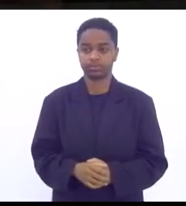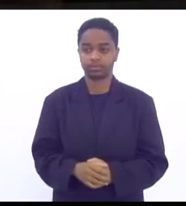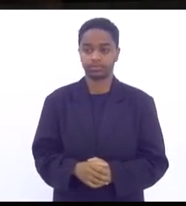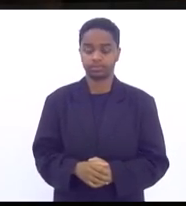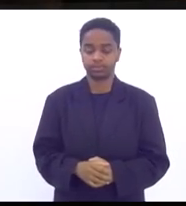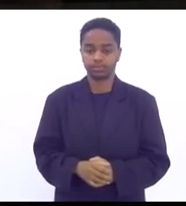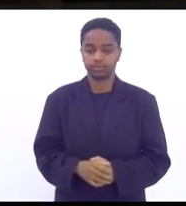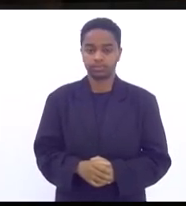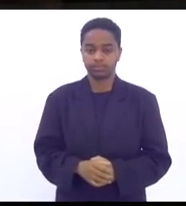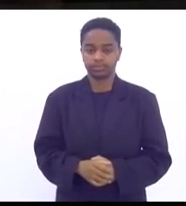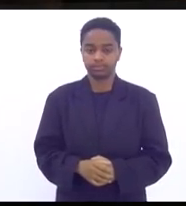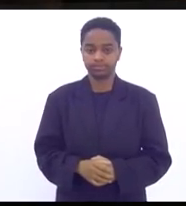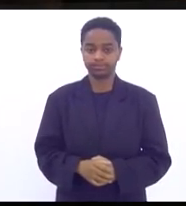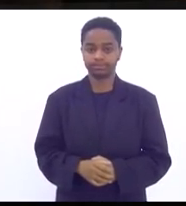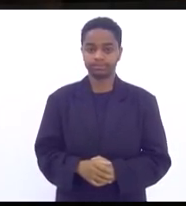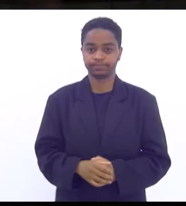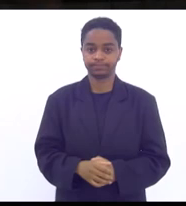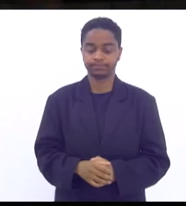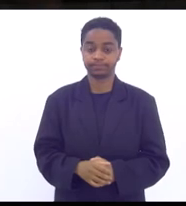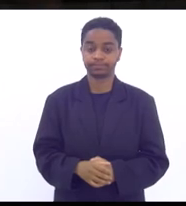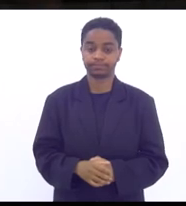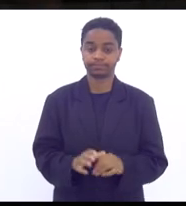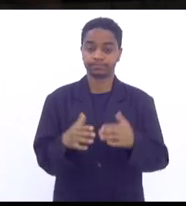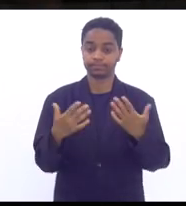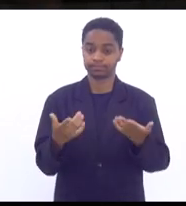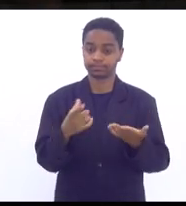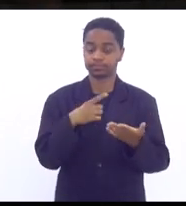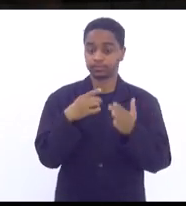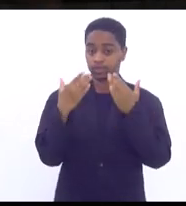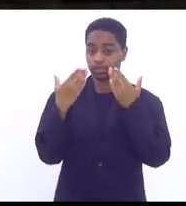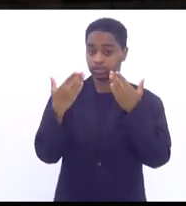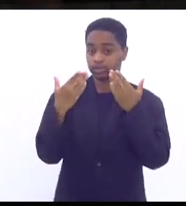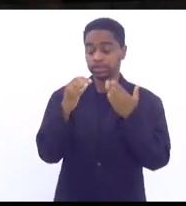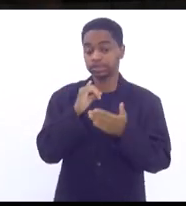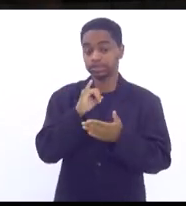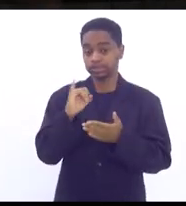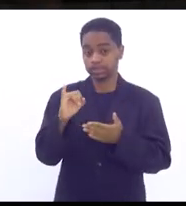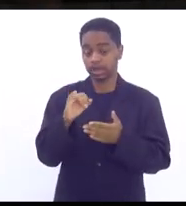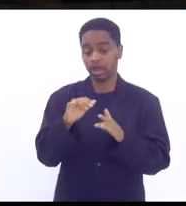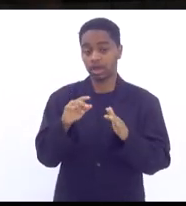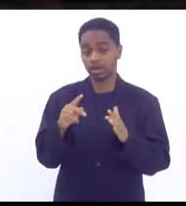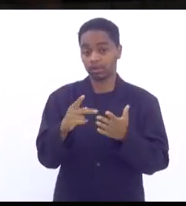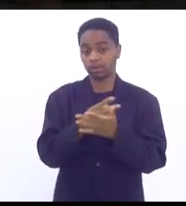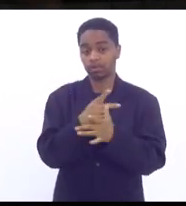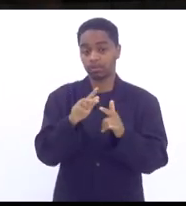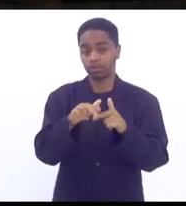E aí se especula se teria a ver com a dívida ativa.